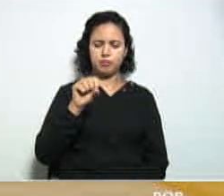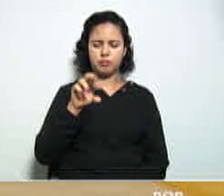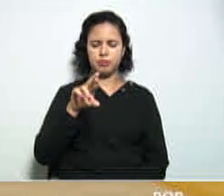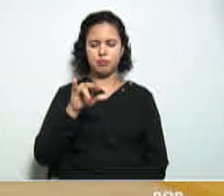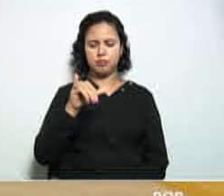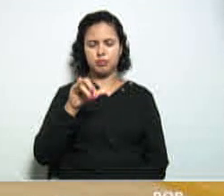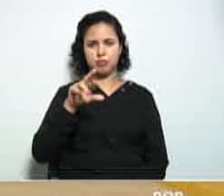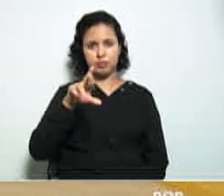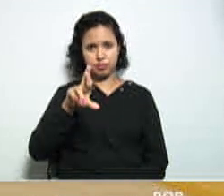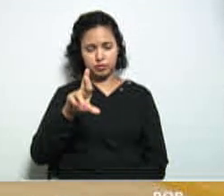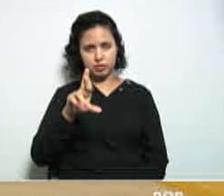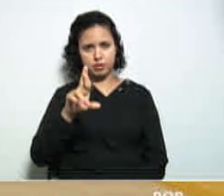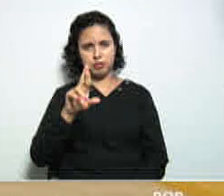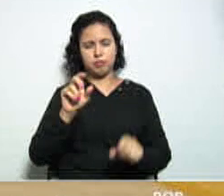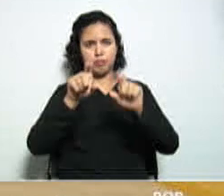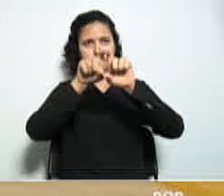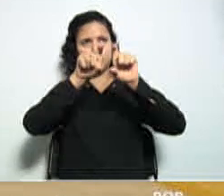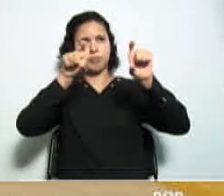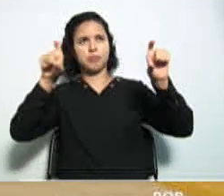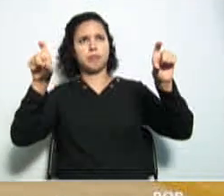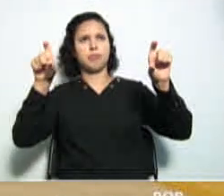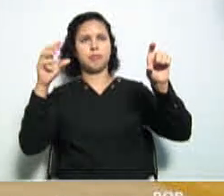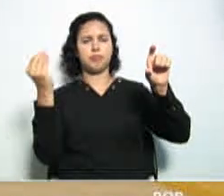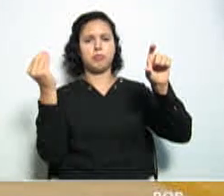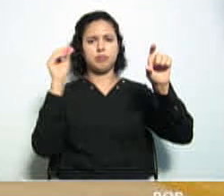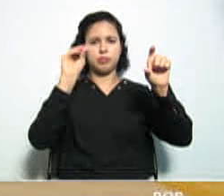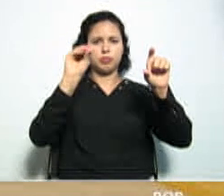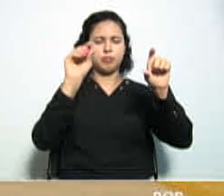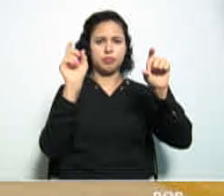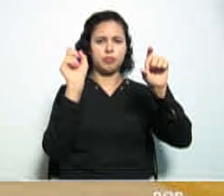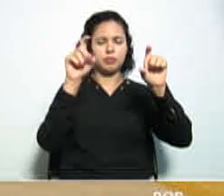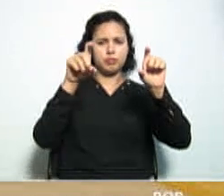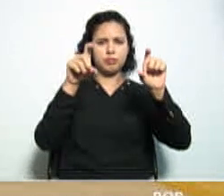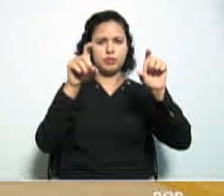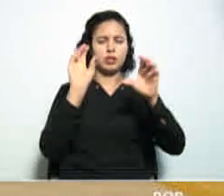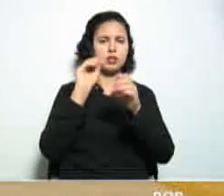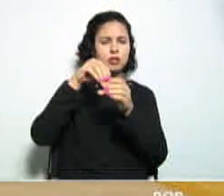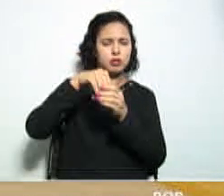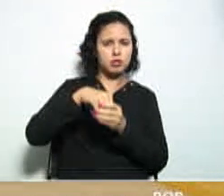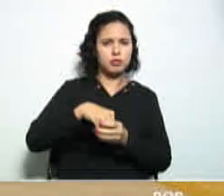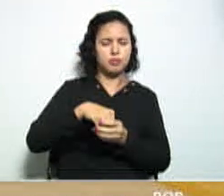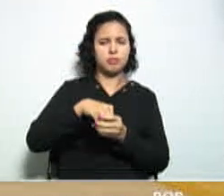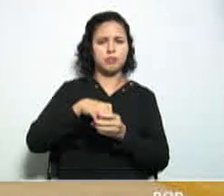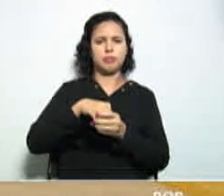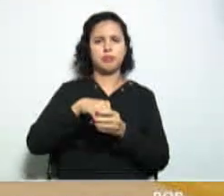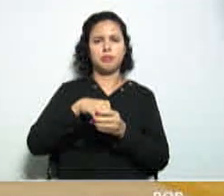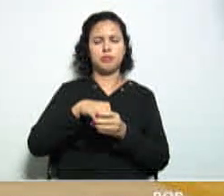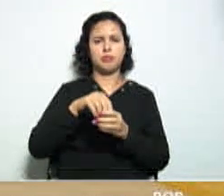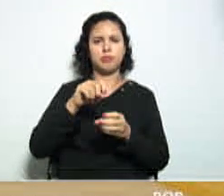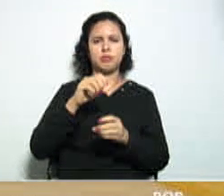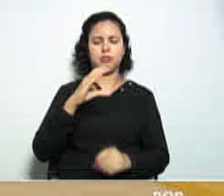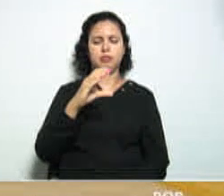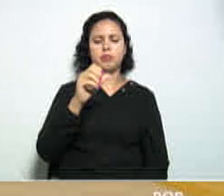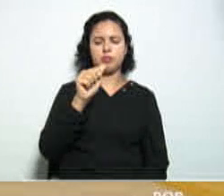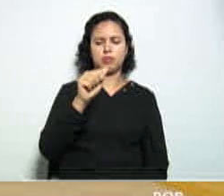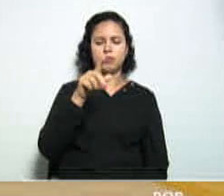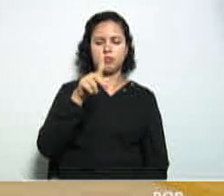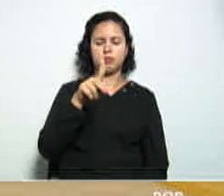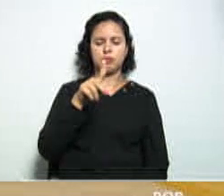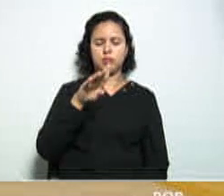nas abas do Layout, você vai dentro da paleta do cabeçalho e